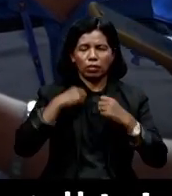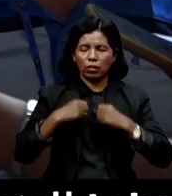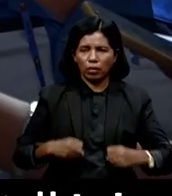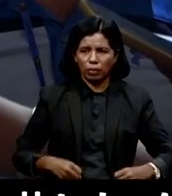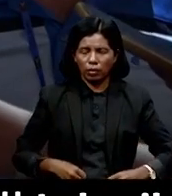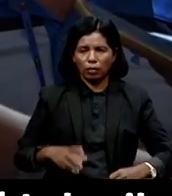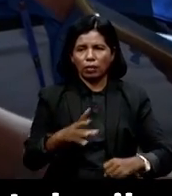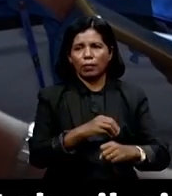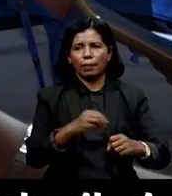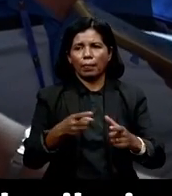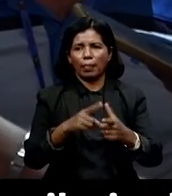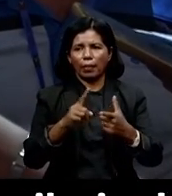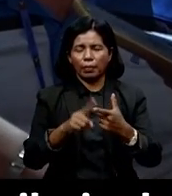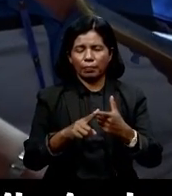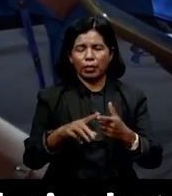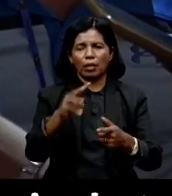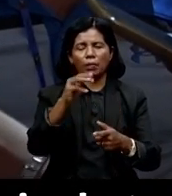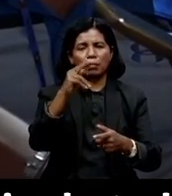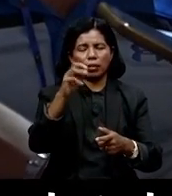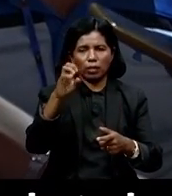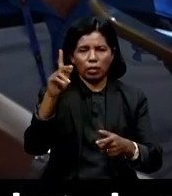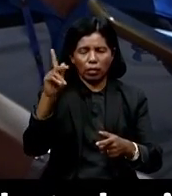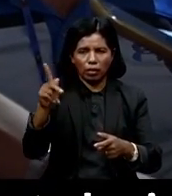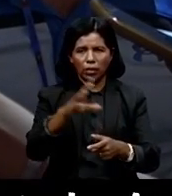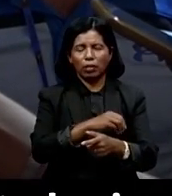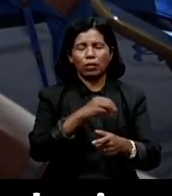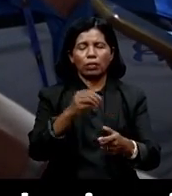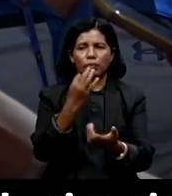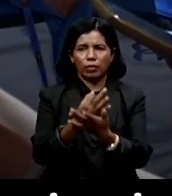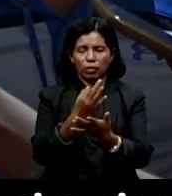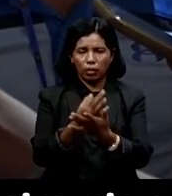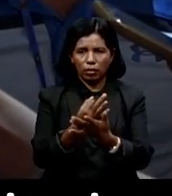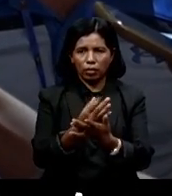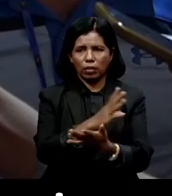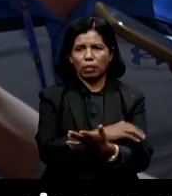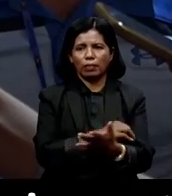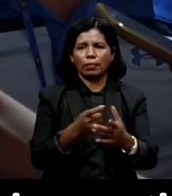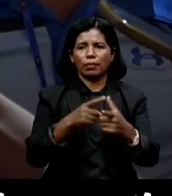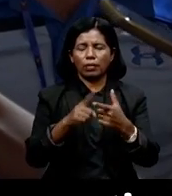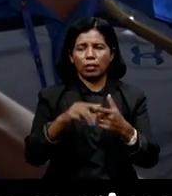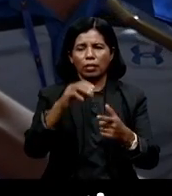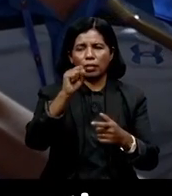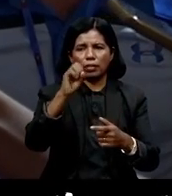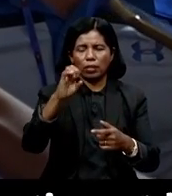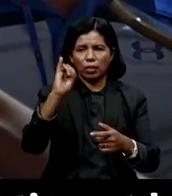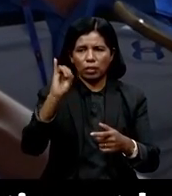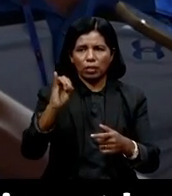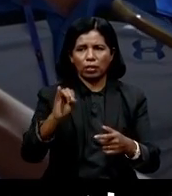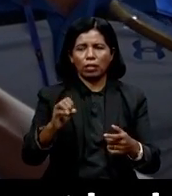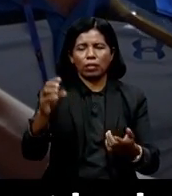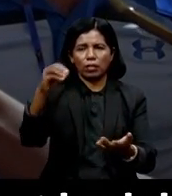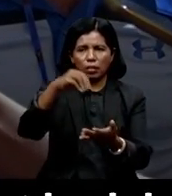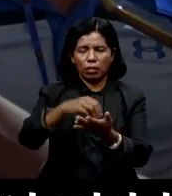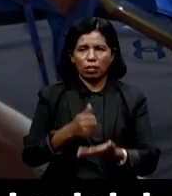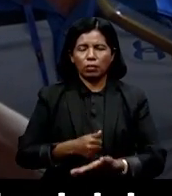ministro negócios estrangeiro ou finanças no sei e qualidade, mas há tudo no apoio